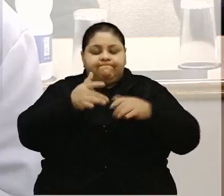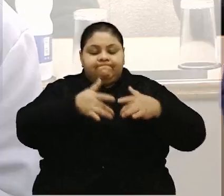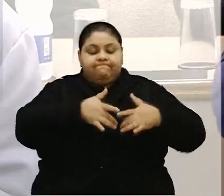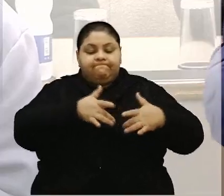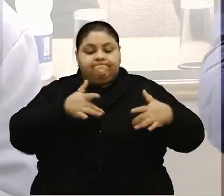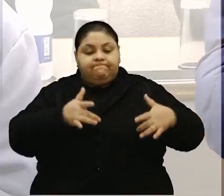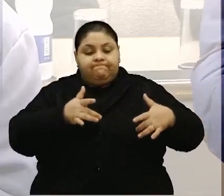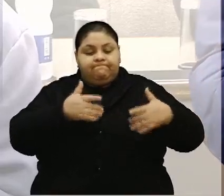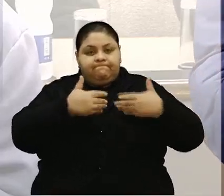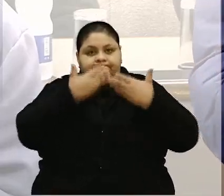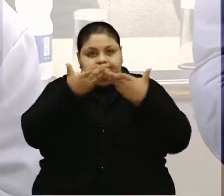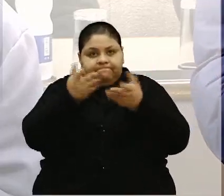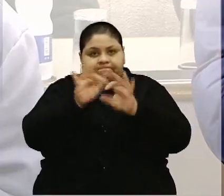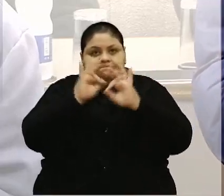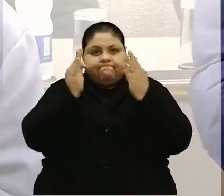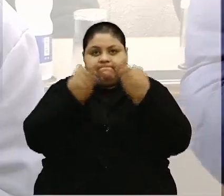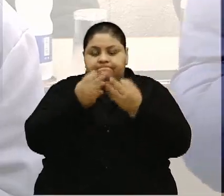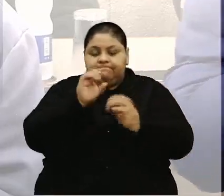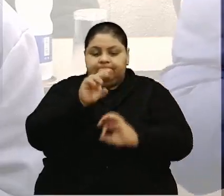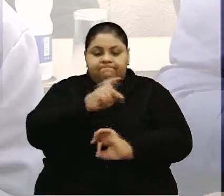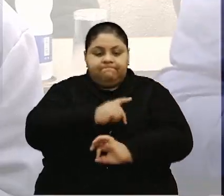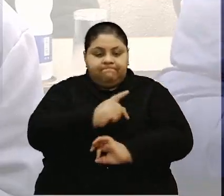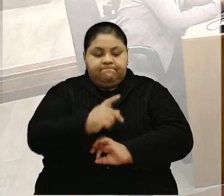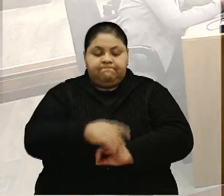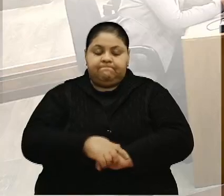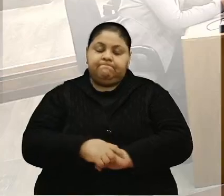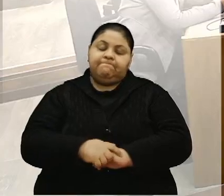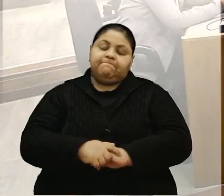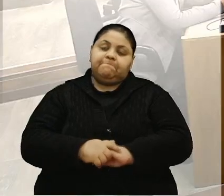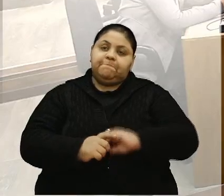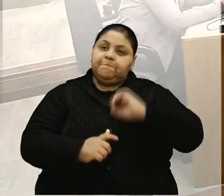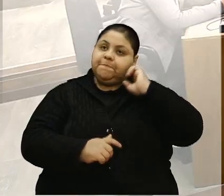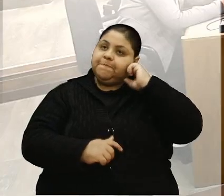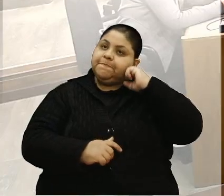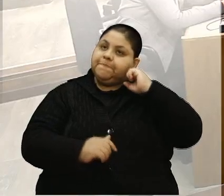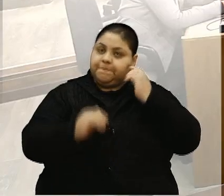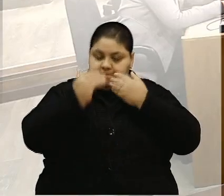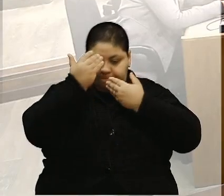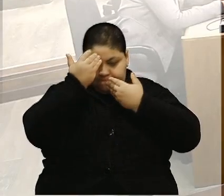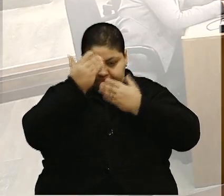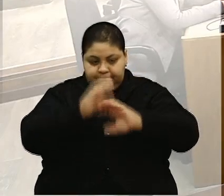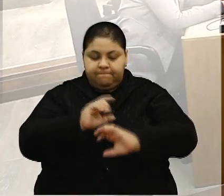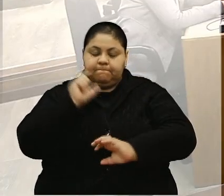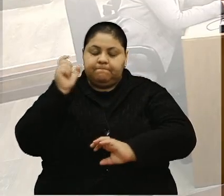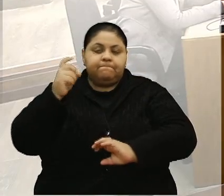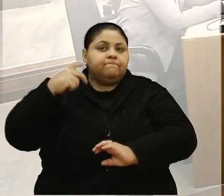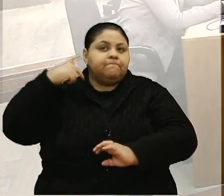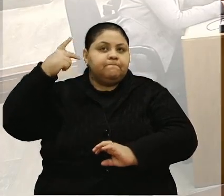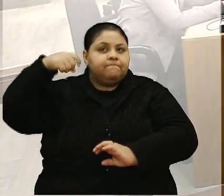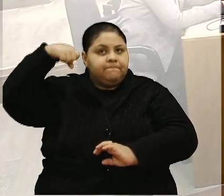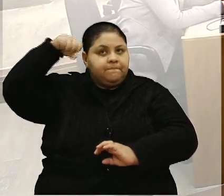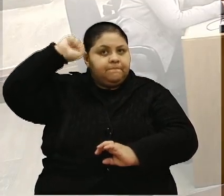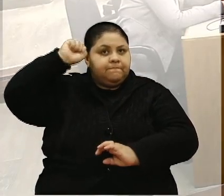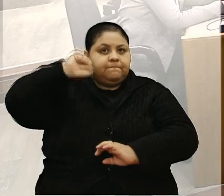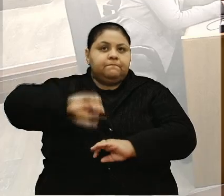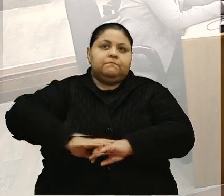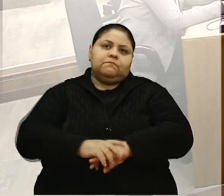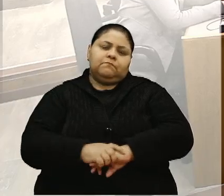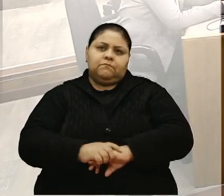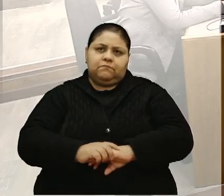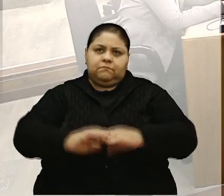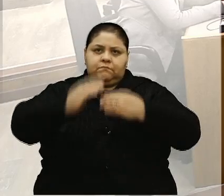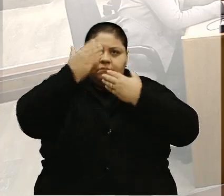solidarizar a família também. Era isso, senhora presidente. Obrigada, vereador. Com a palavra, vereador Xuxa.